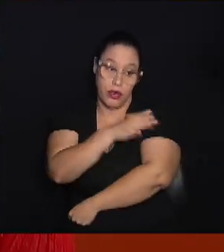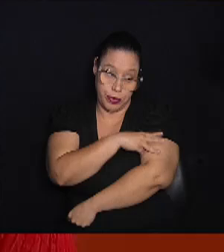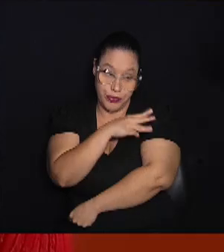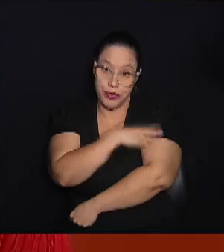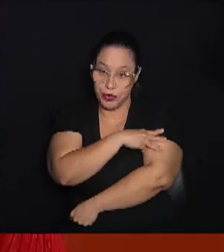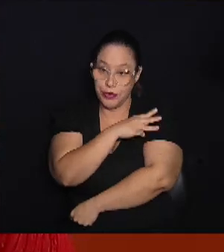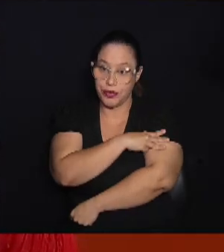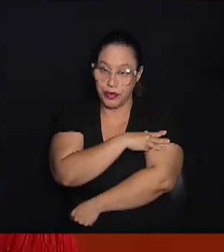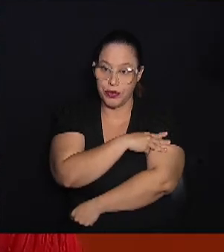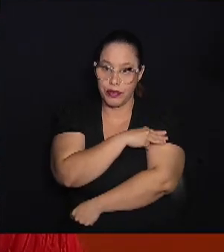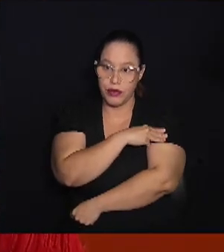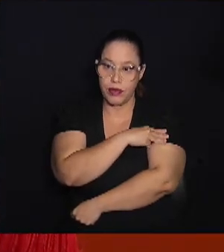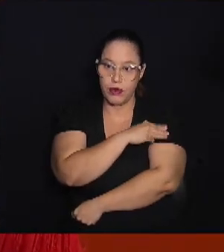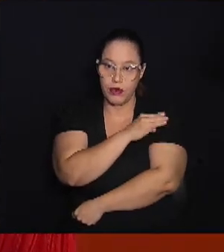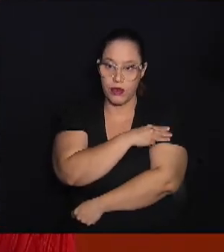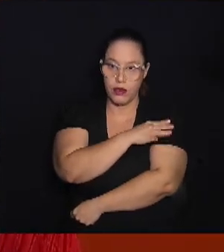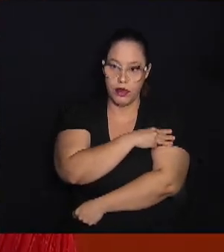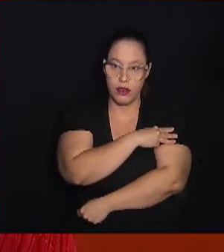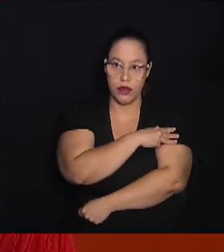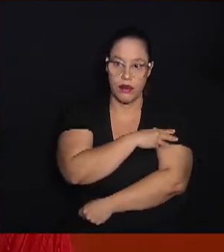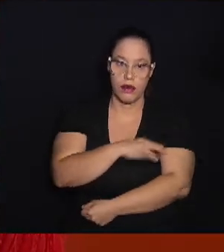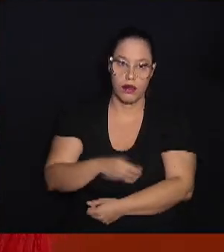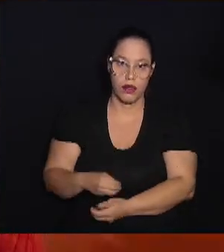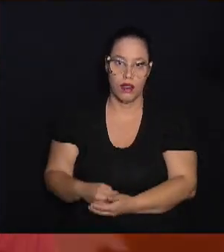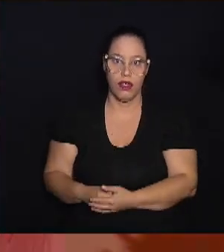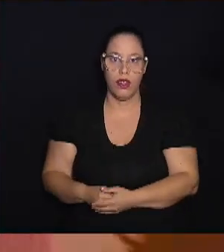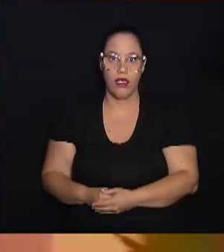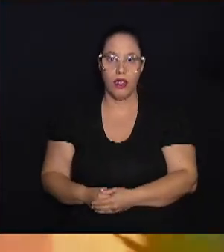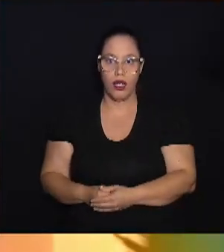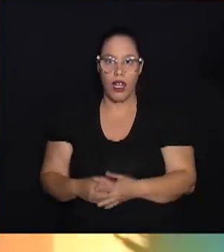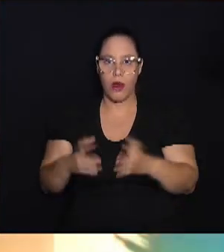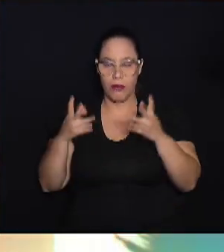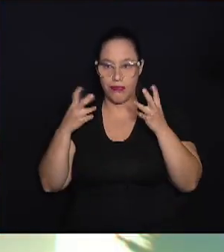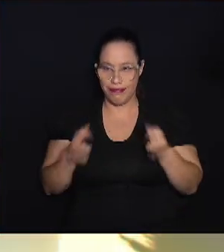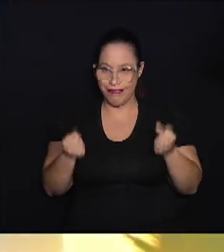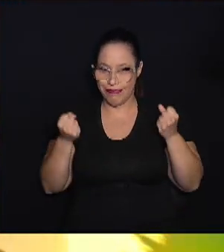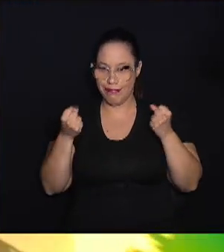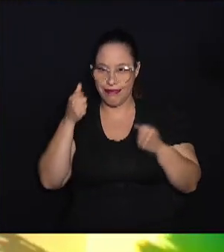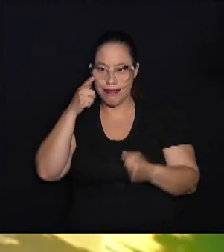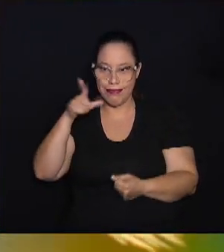Que nós temos bastante classes de ensino médio, então também é uma conquista.